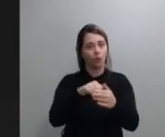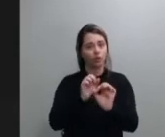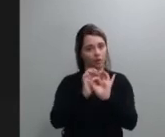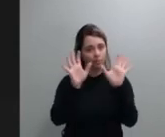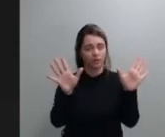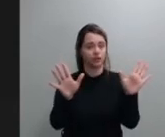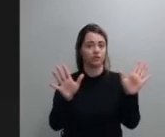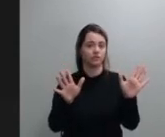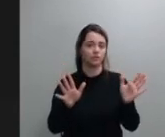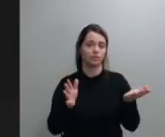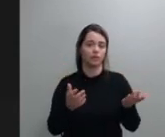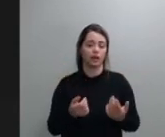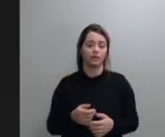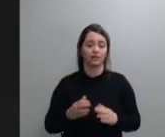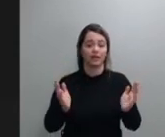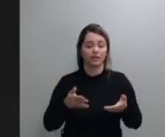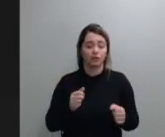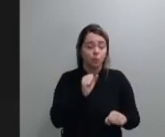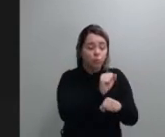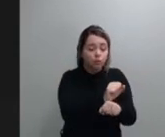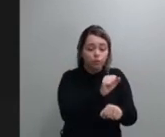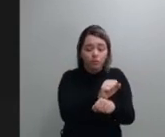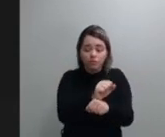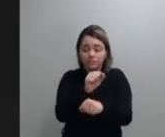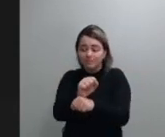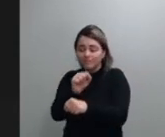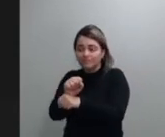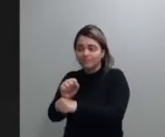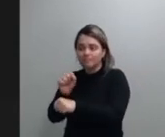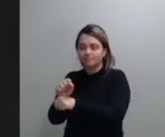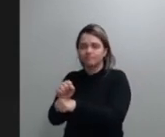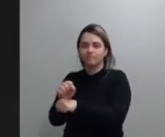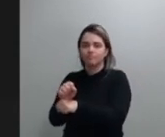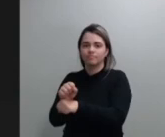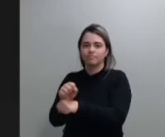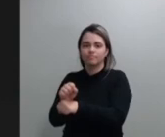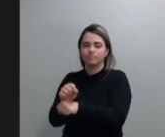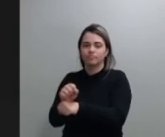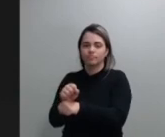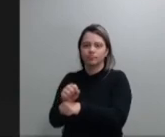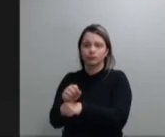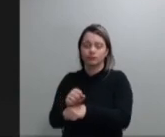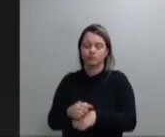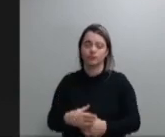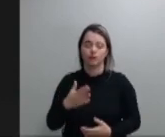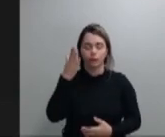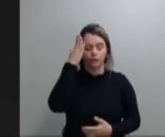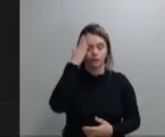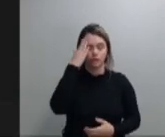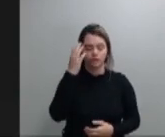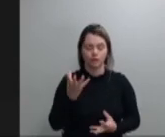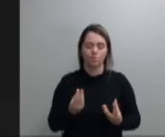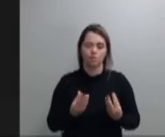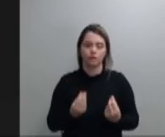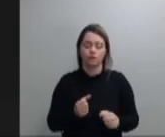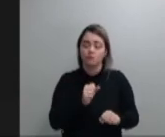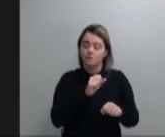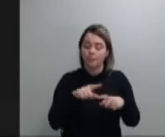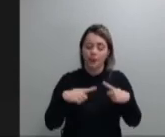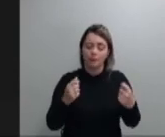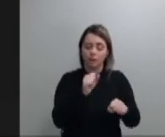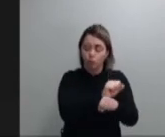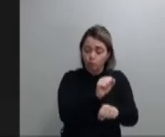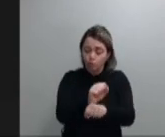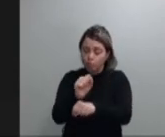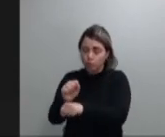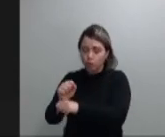ficamos freando muito a meu ver com todo respeito os que pensam em modo diverso e sei que são muitos ficamos freando os direitos das pessoas por